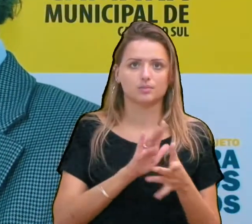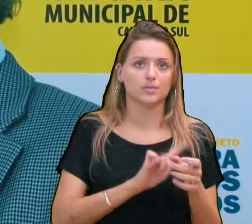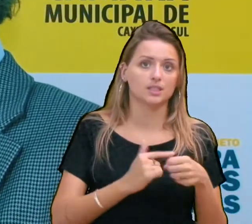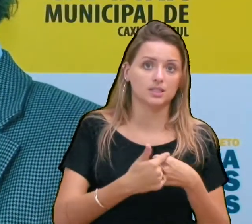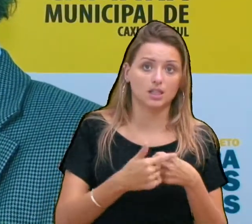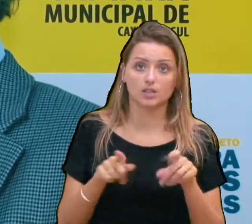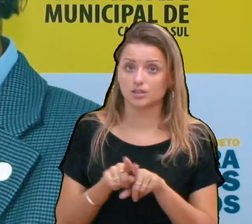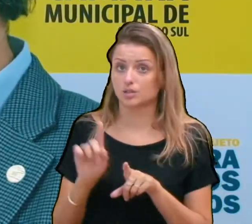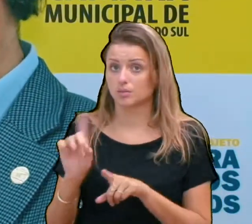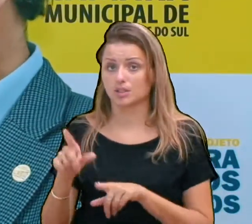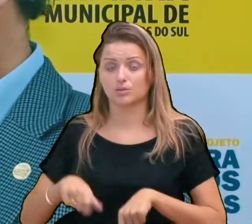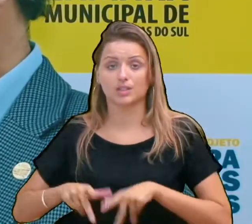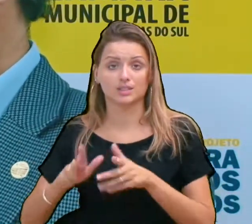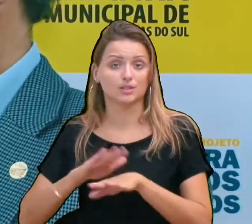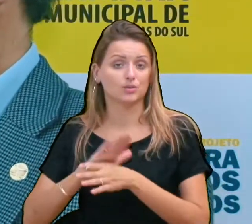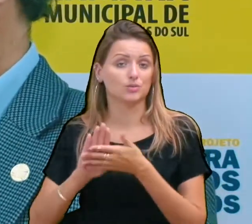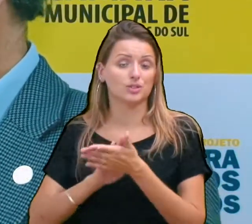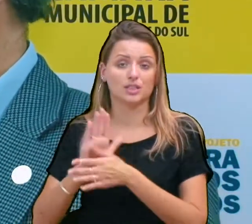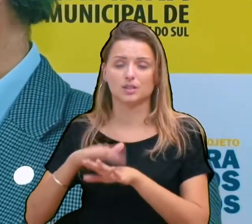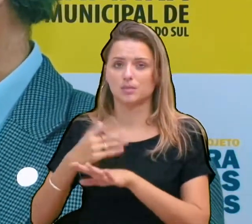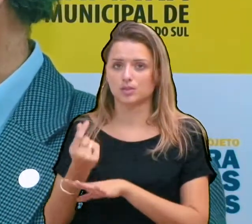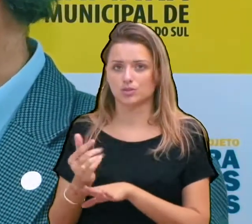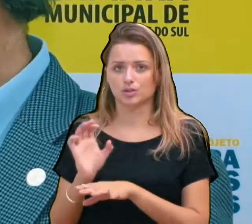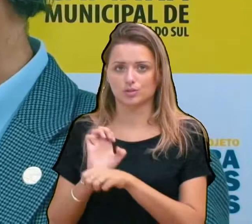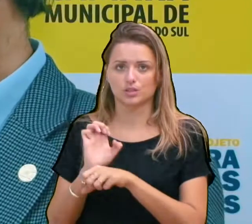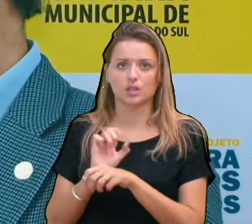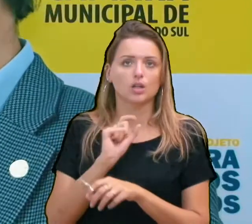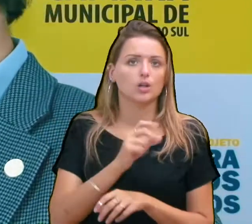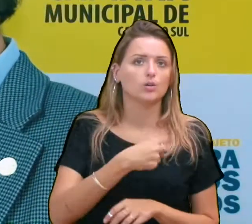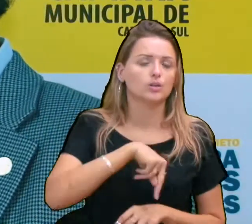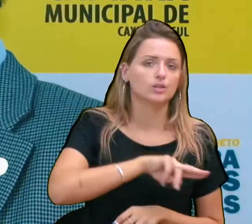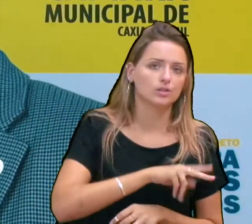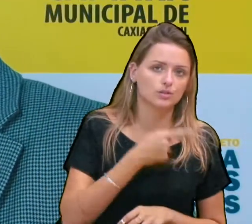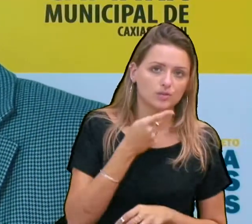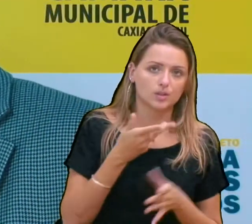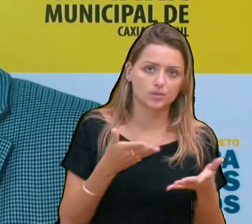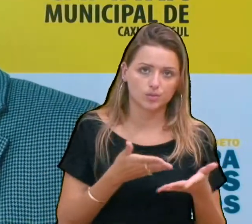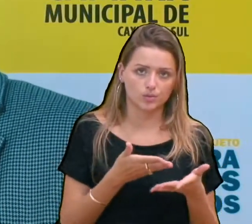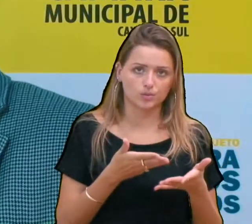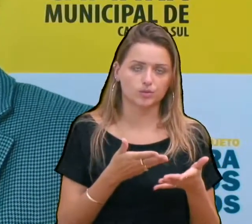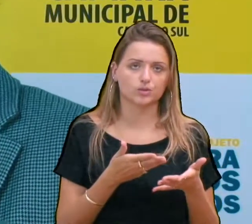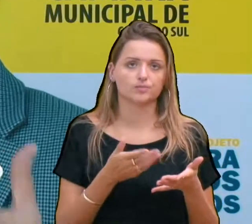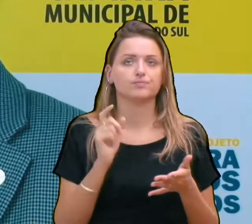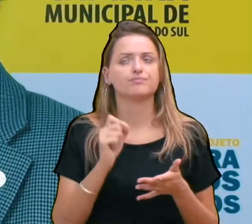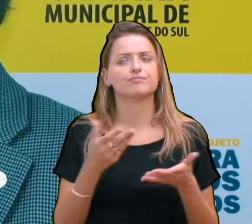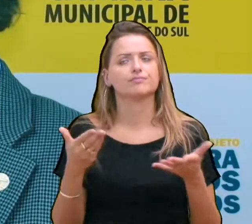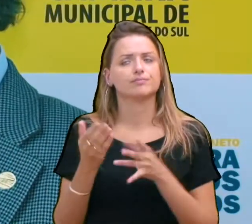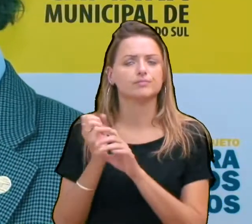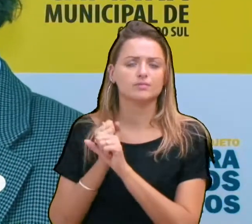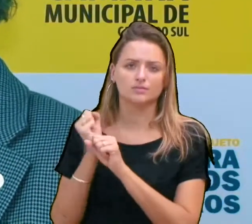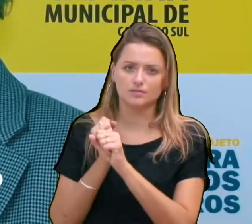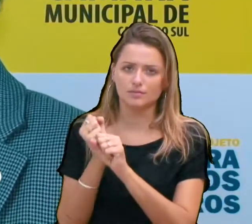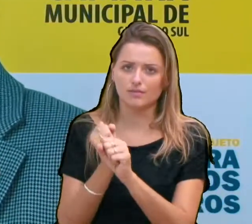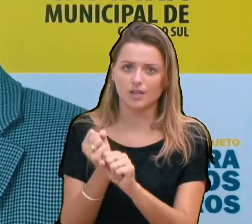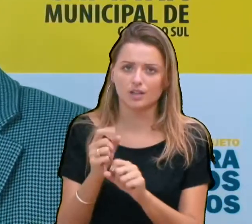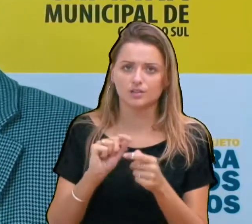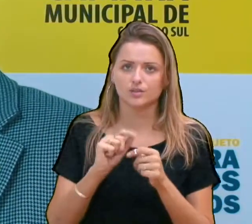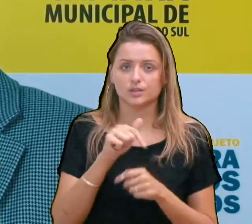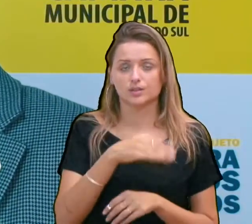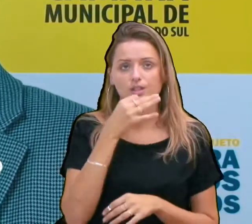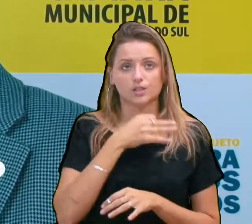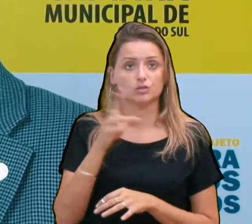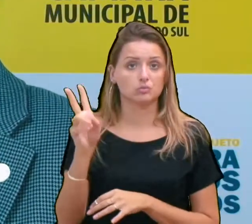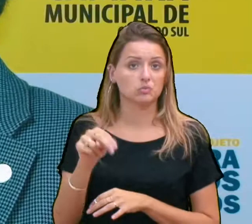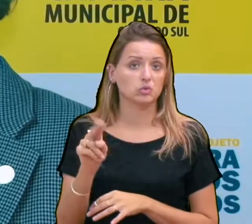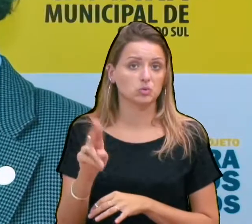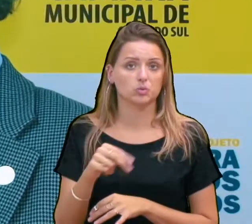Estado. Então, o que nós colocamos hoje? Que isto vem sendo feito há muitos anos em Caxias do Sul, sem